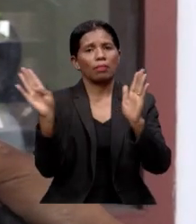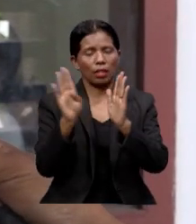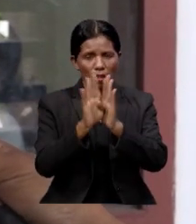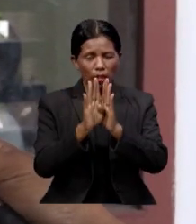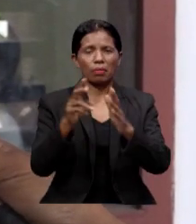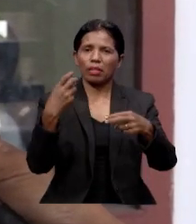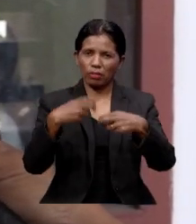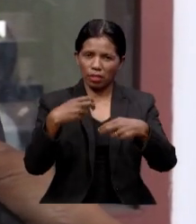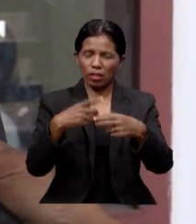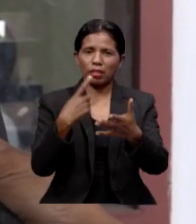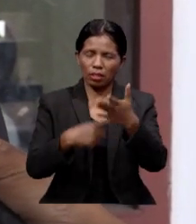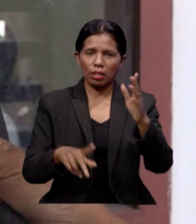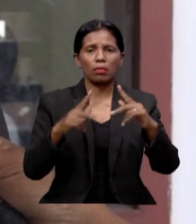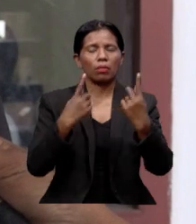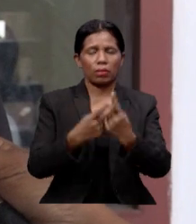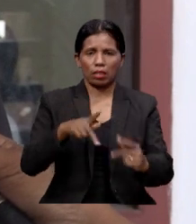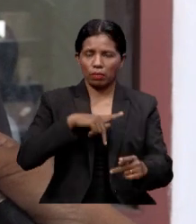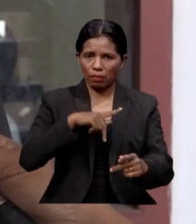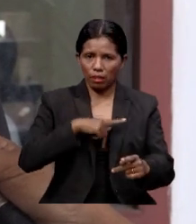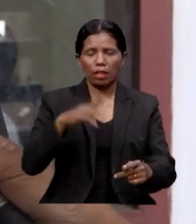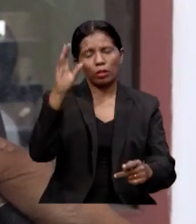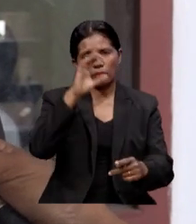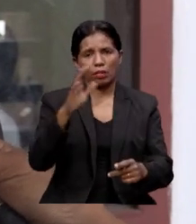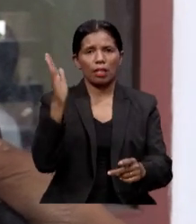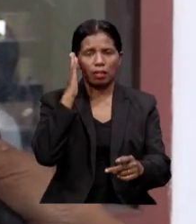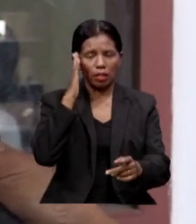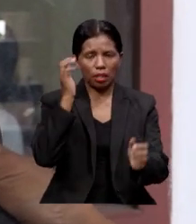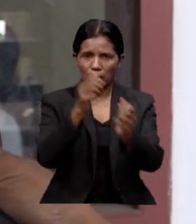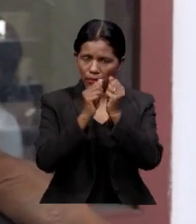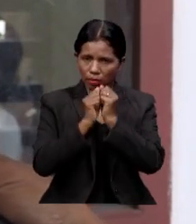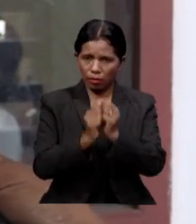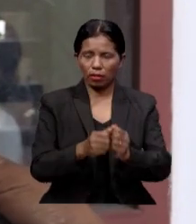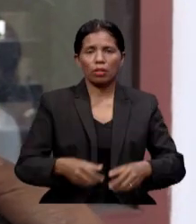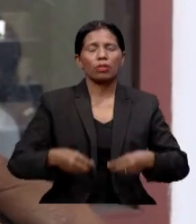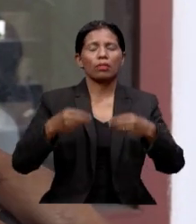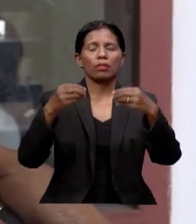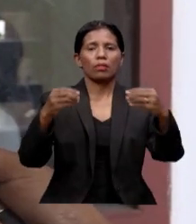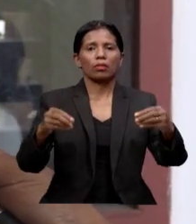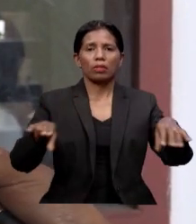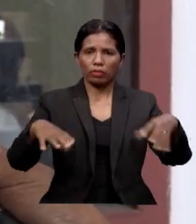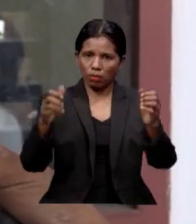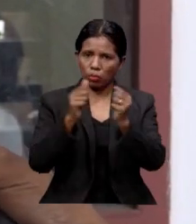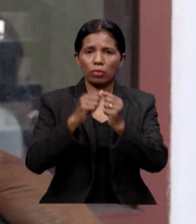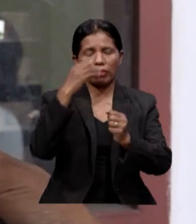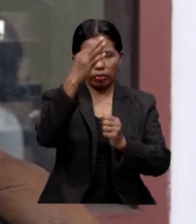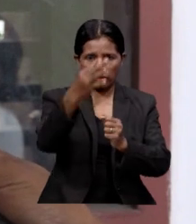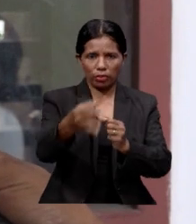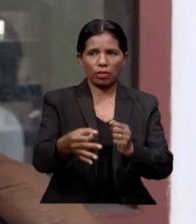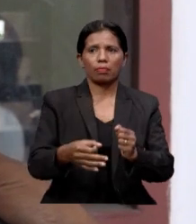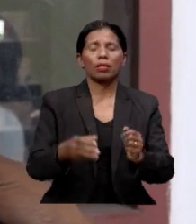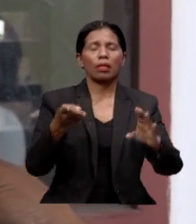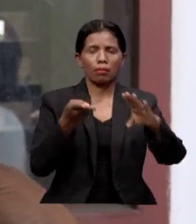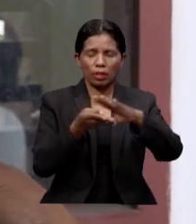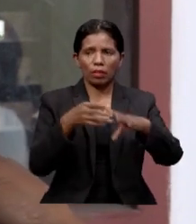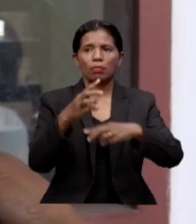para o setor privado, identificar o mútuo e ao mesmo tempo explorar possibilidades para cooperação para o futuro, não é bem marca Banco Mundial